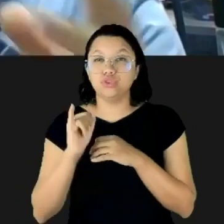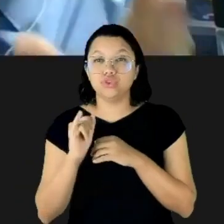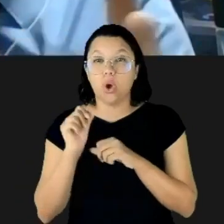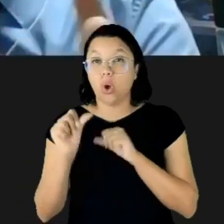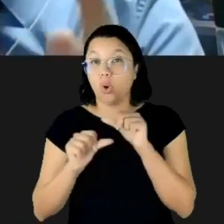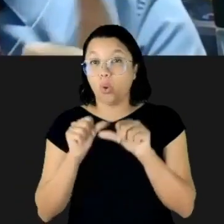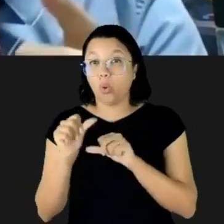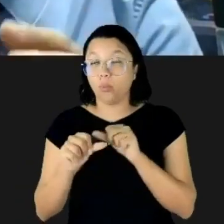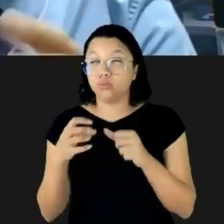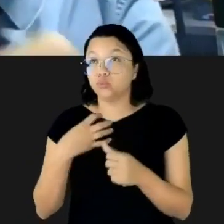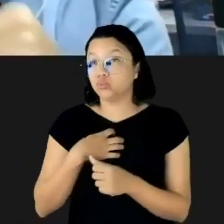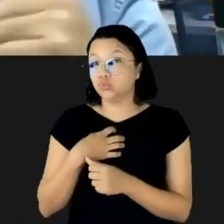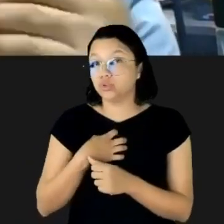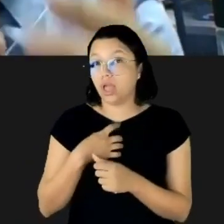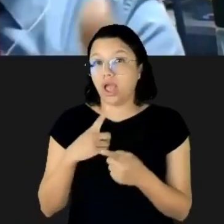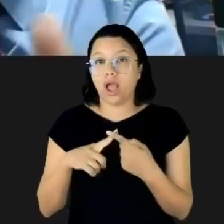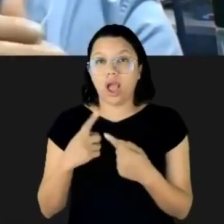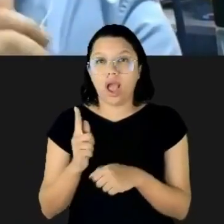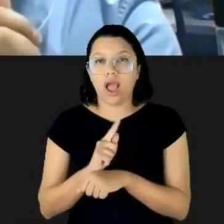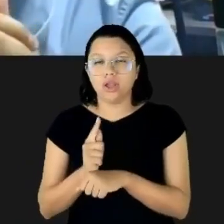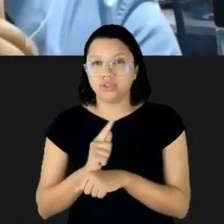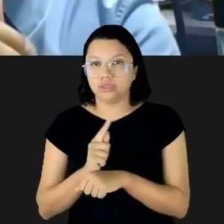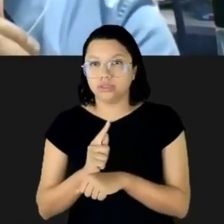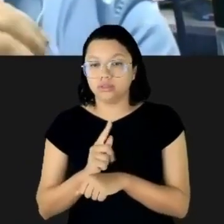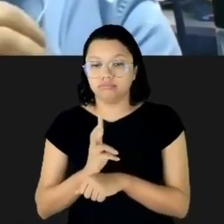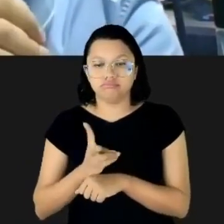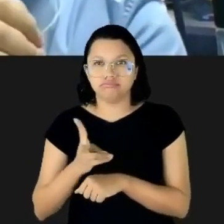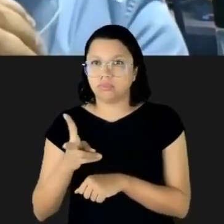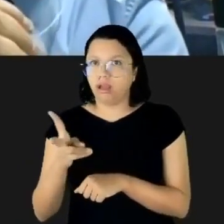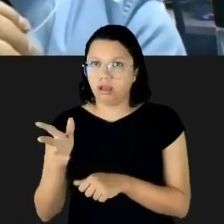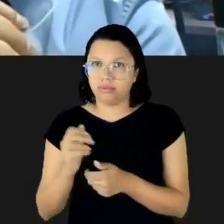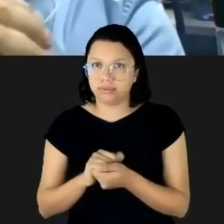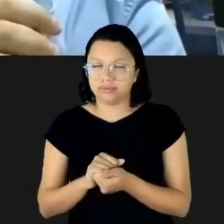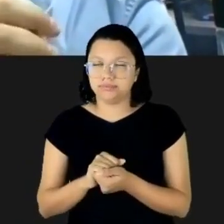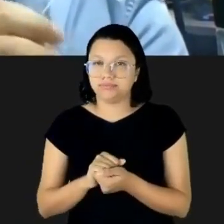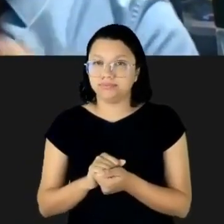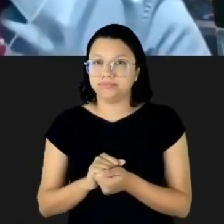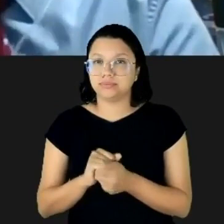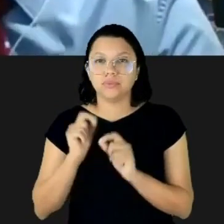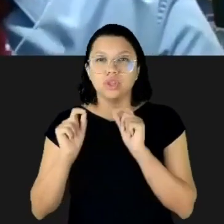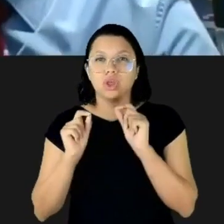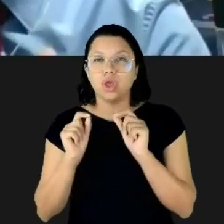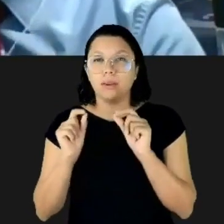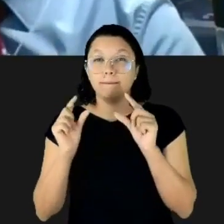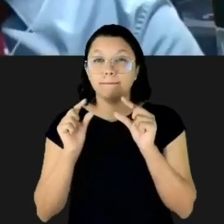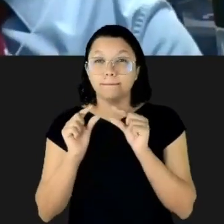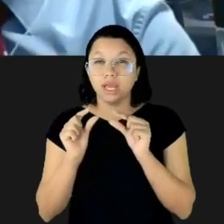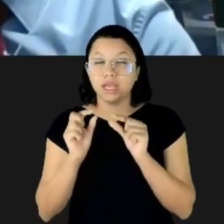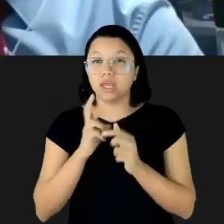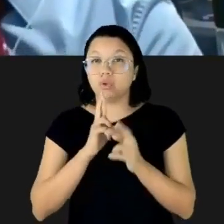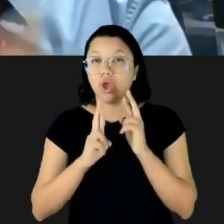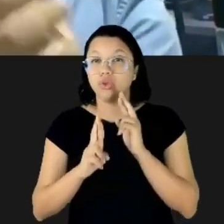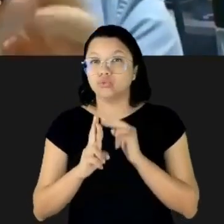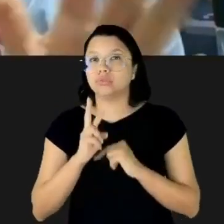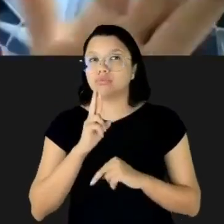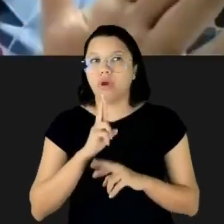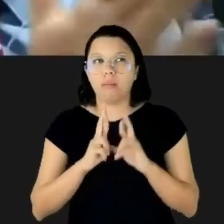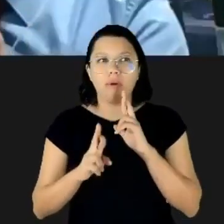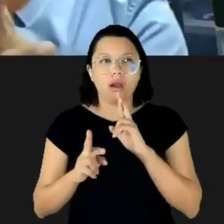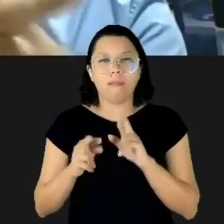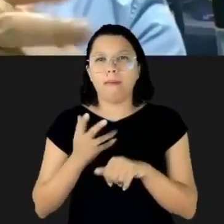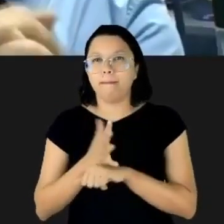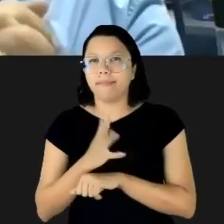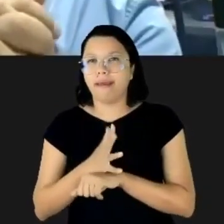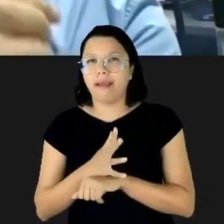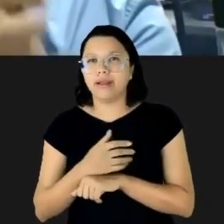só vai mudando a dinâmica mas você faz gestão a todo tempo então o que nos resultados práticos ah eu vou mudar